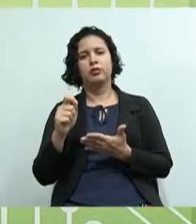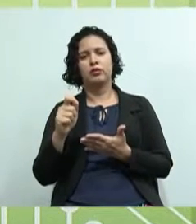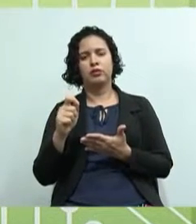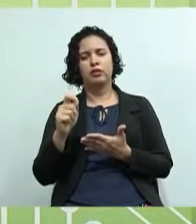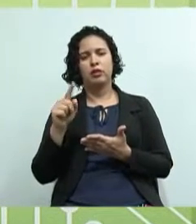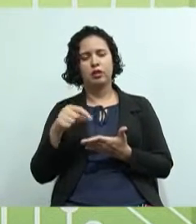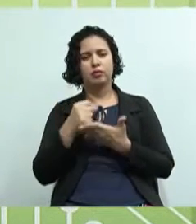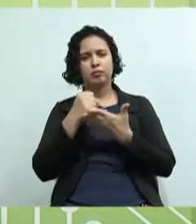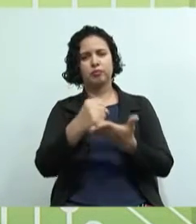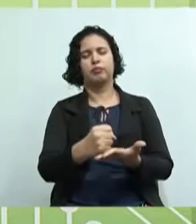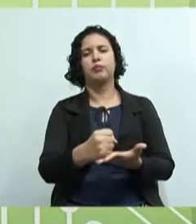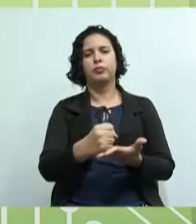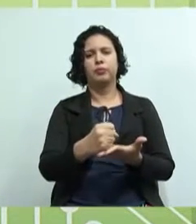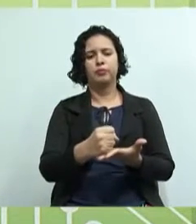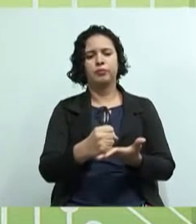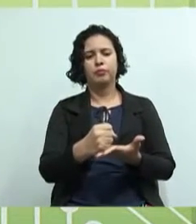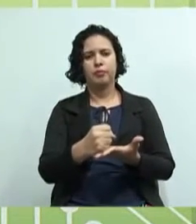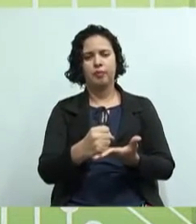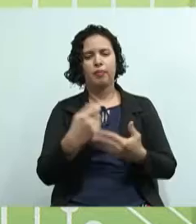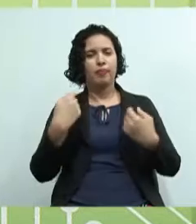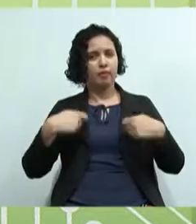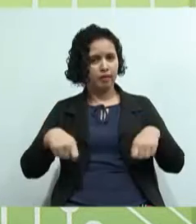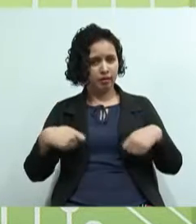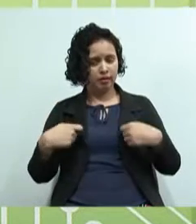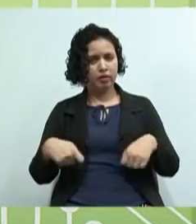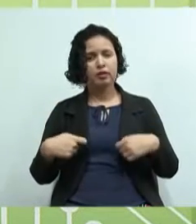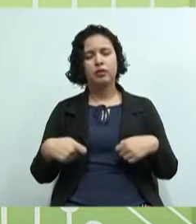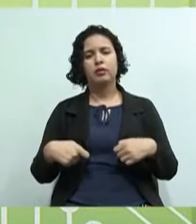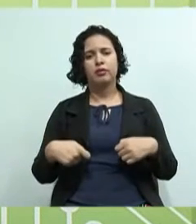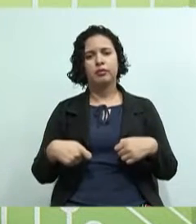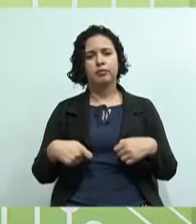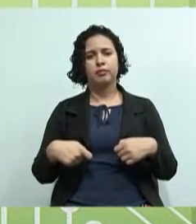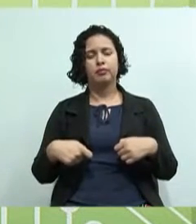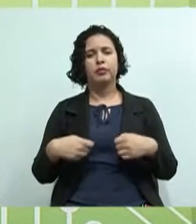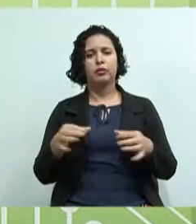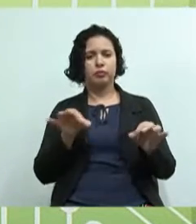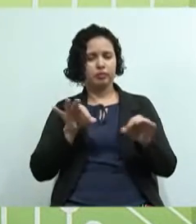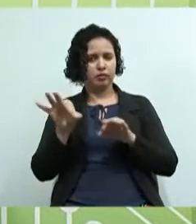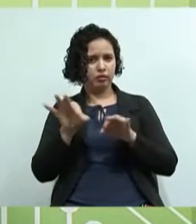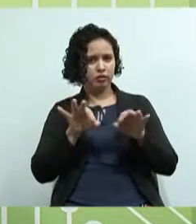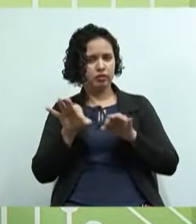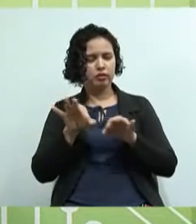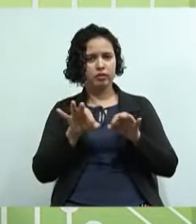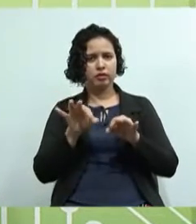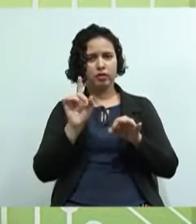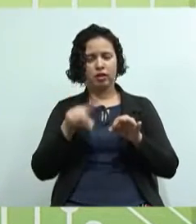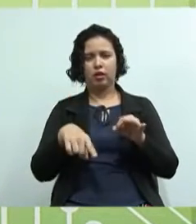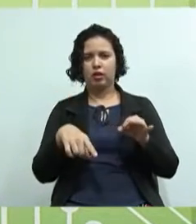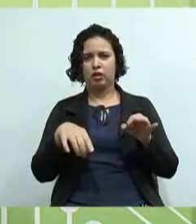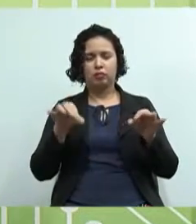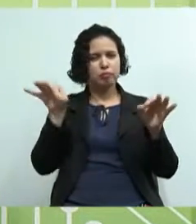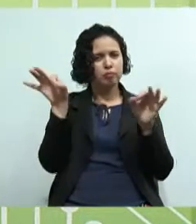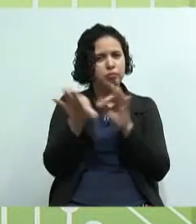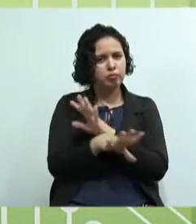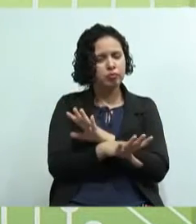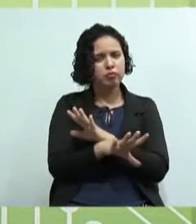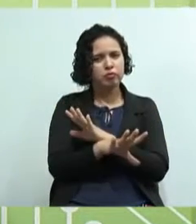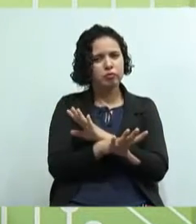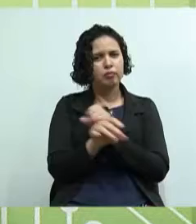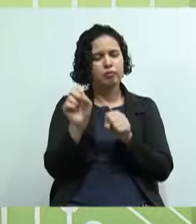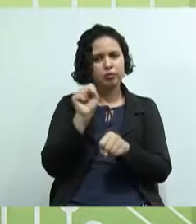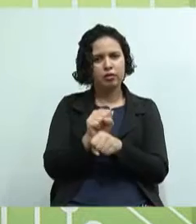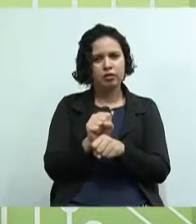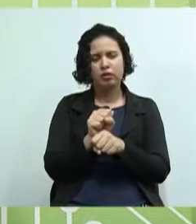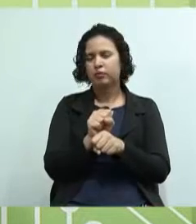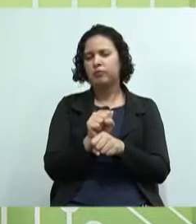muito bem aí, exatamente daquilo que nós precisamos atender. Na verdade, o planejamento ele não é algo engessado, né, professor? Ele é algo que ele